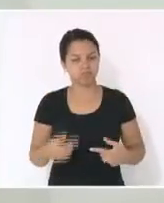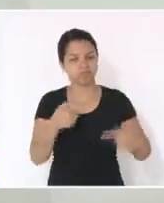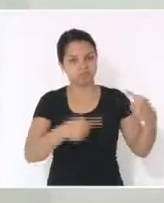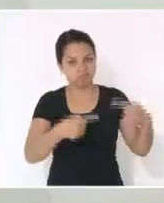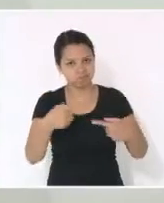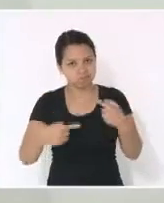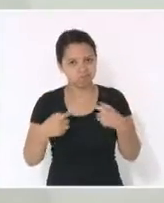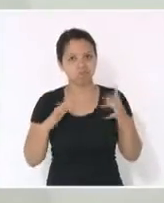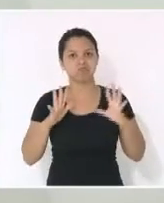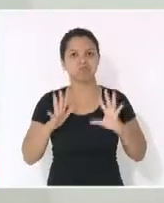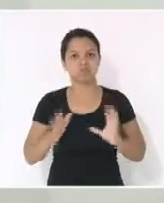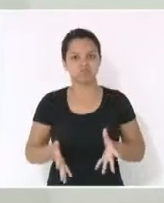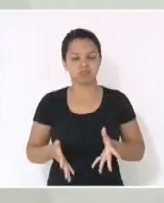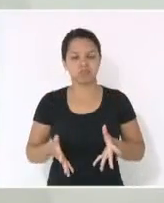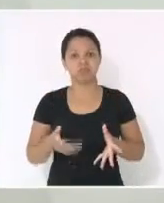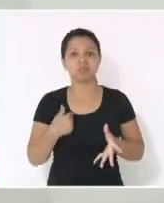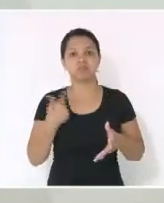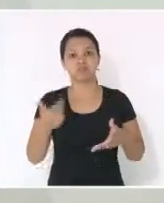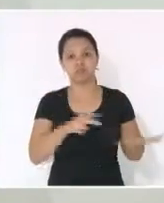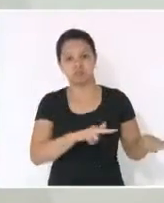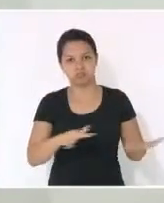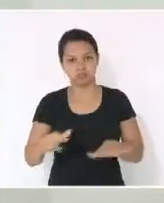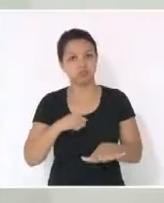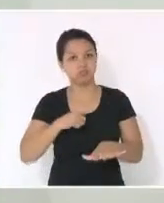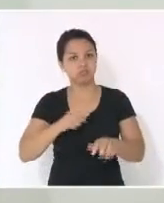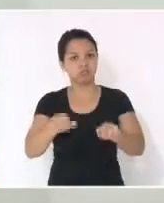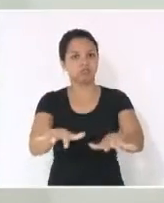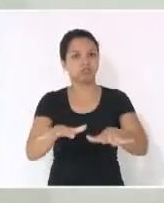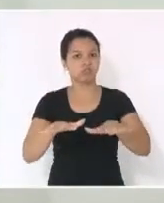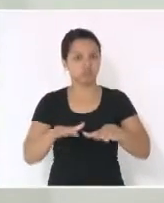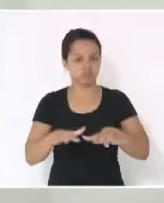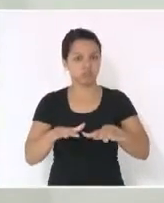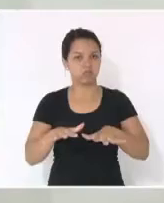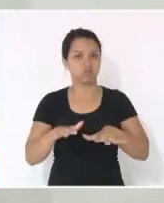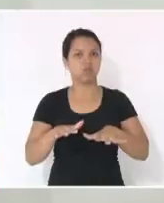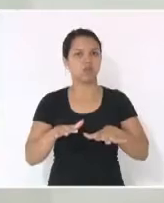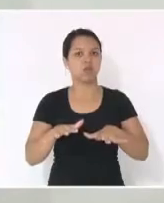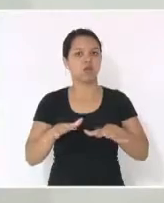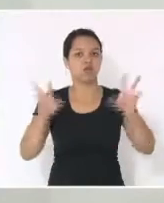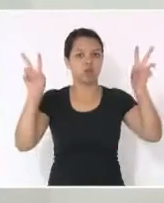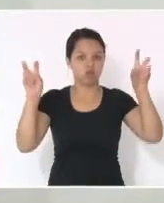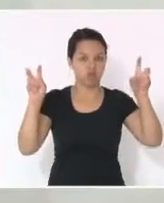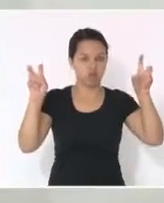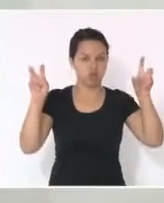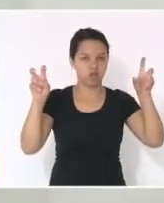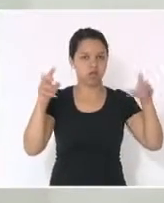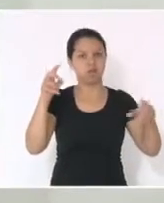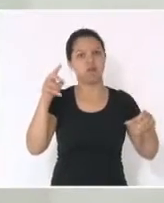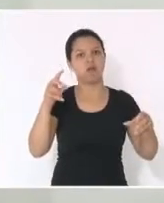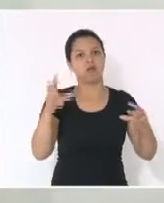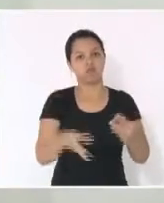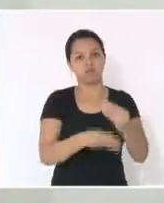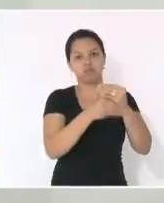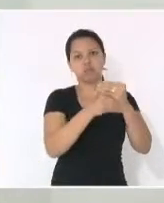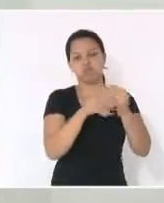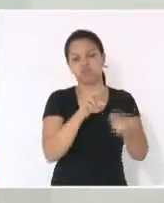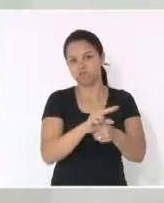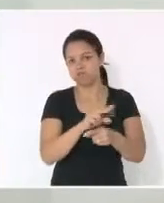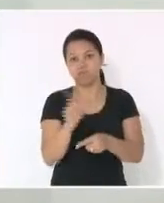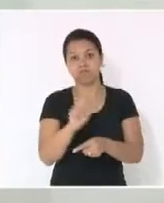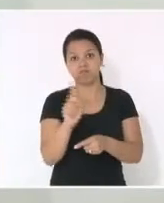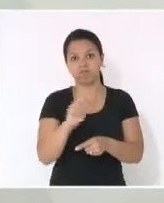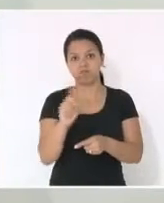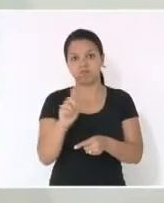de uma de uma audiência não sobre a medida provisória mas sobre essa questão tributária que está